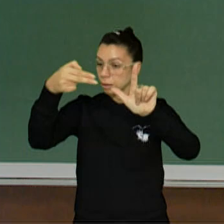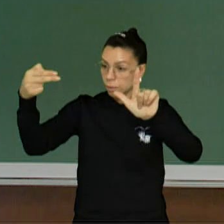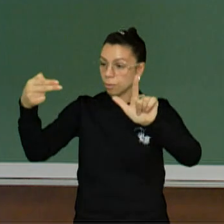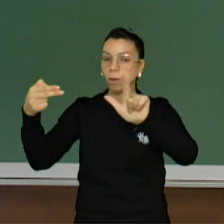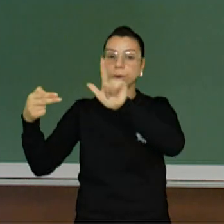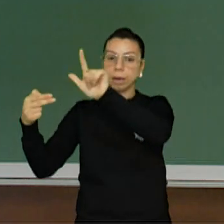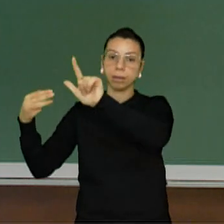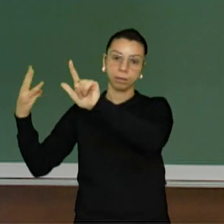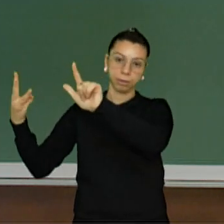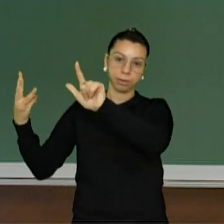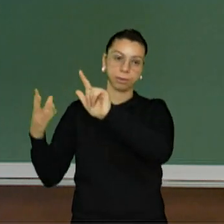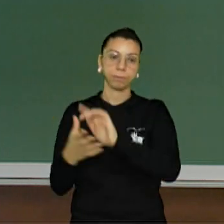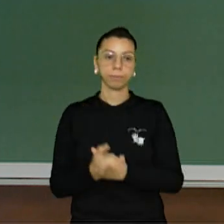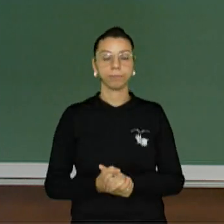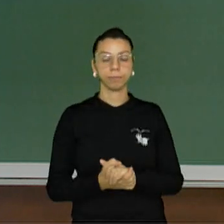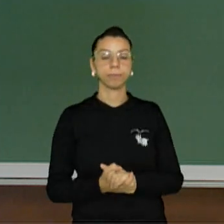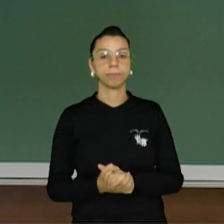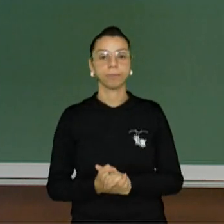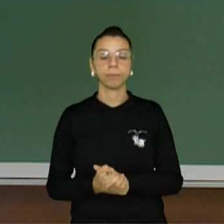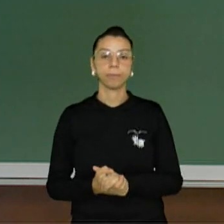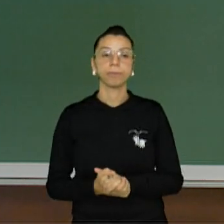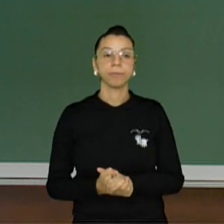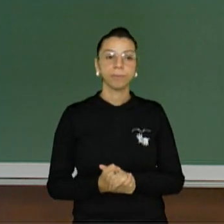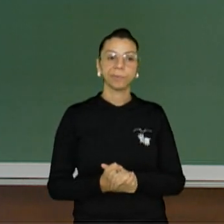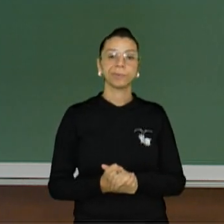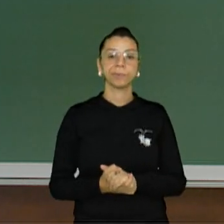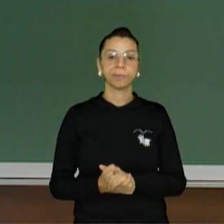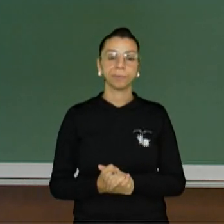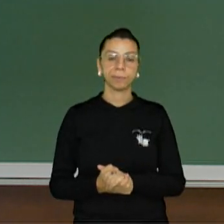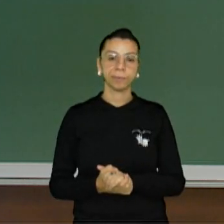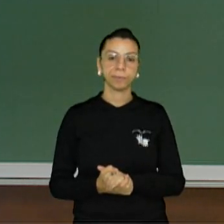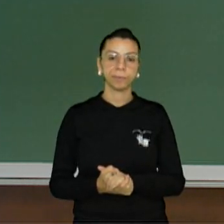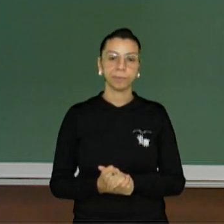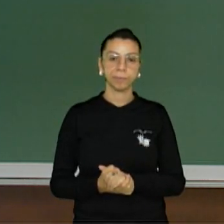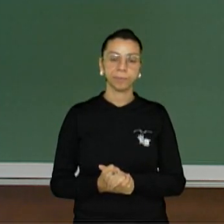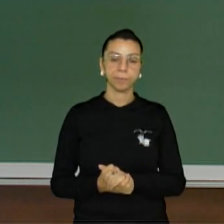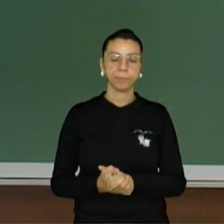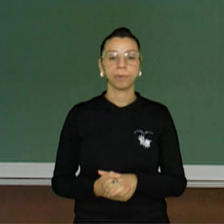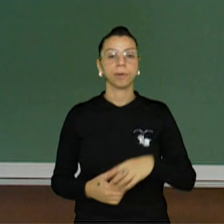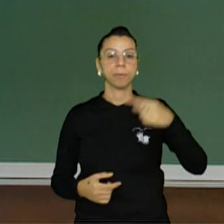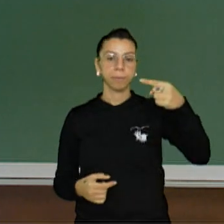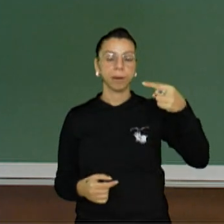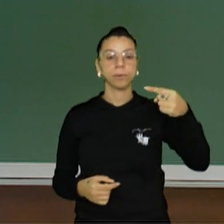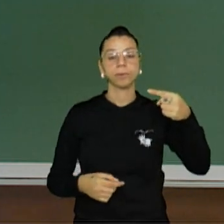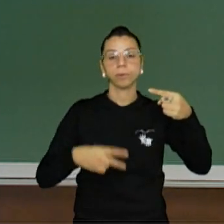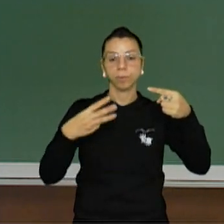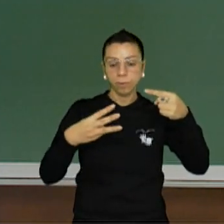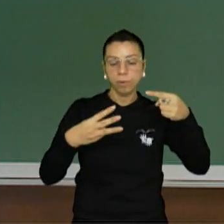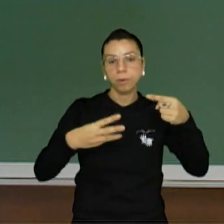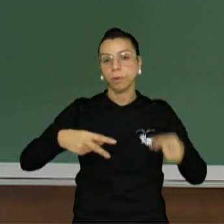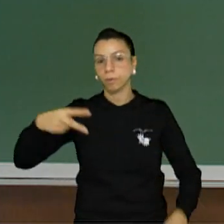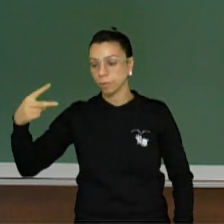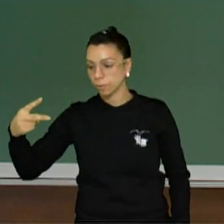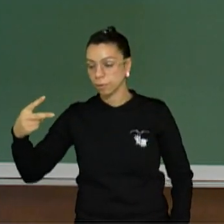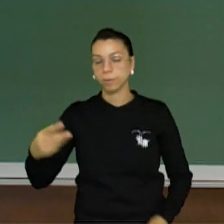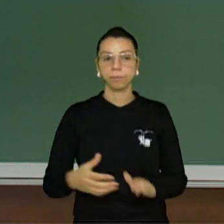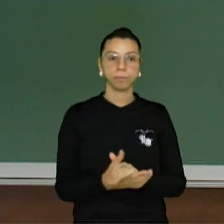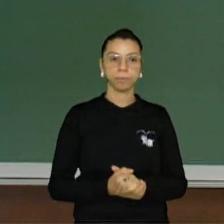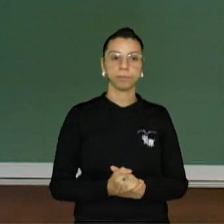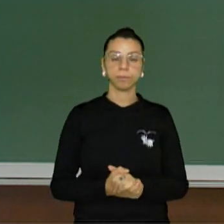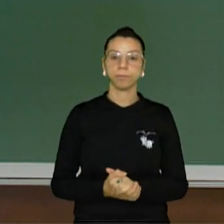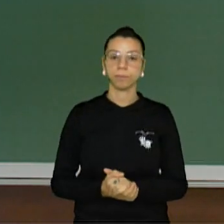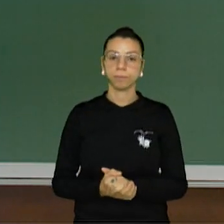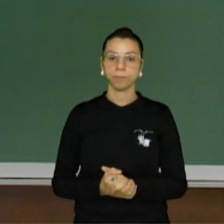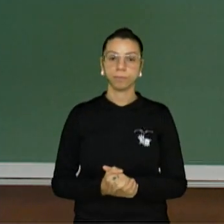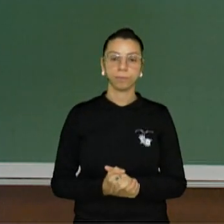1 com 3, né, ó, sinais diferentes diminui, 2. 4 menos 3, resultado 1. E